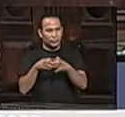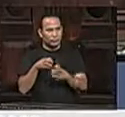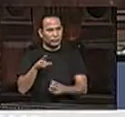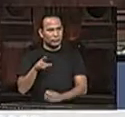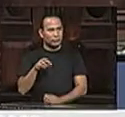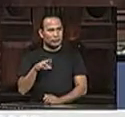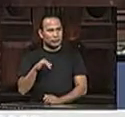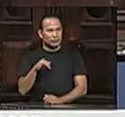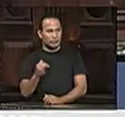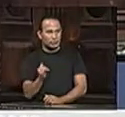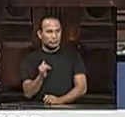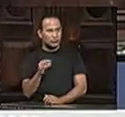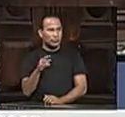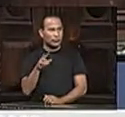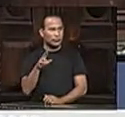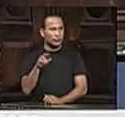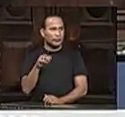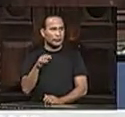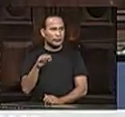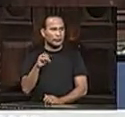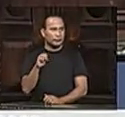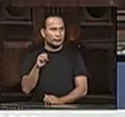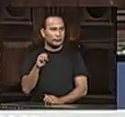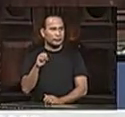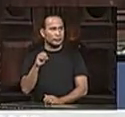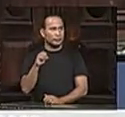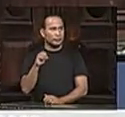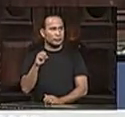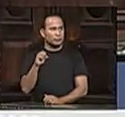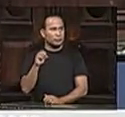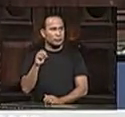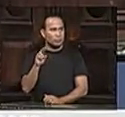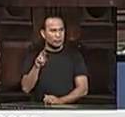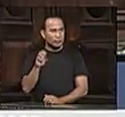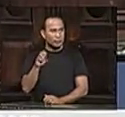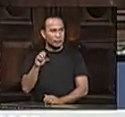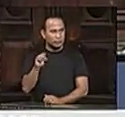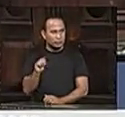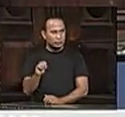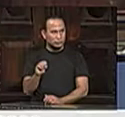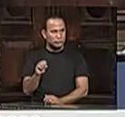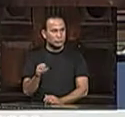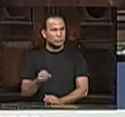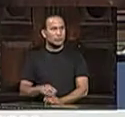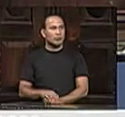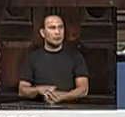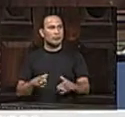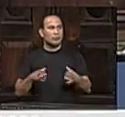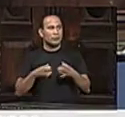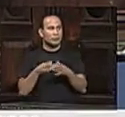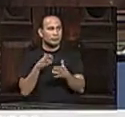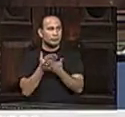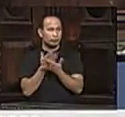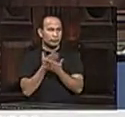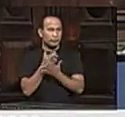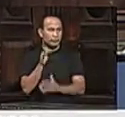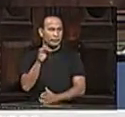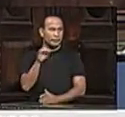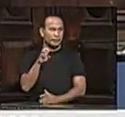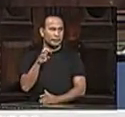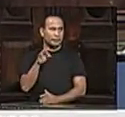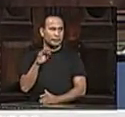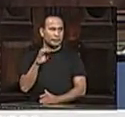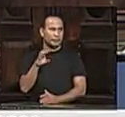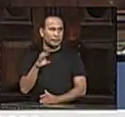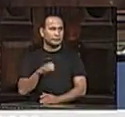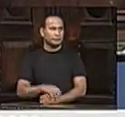na UENF, não chegou na UESO, não chegou nas escolas da rede FAETEC, não chegou nas